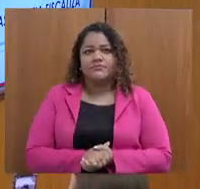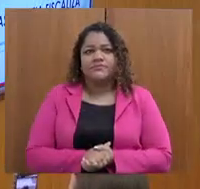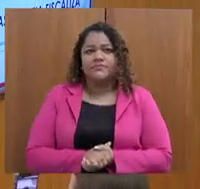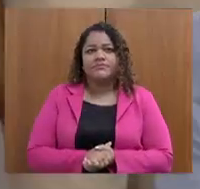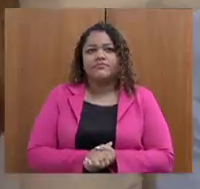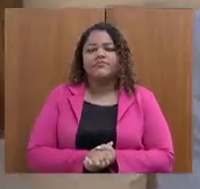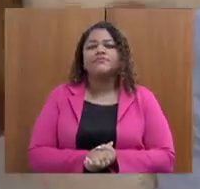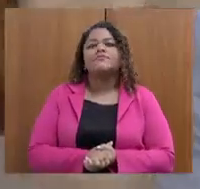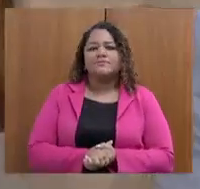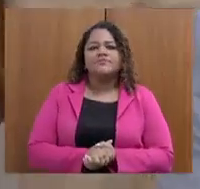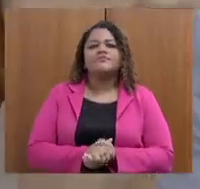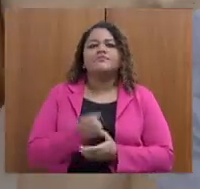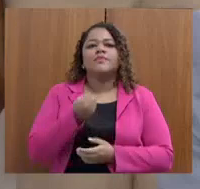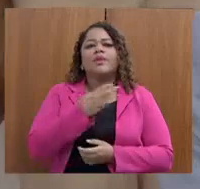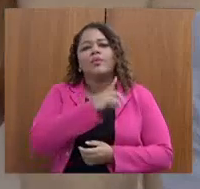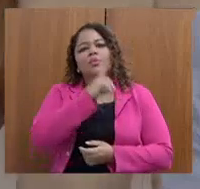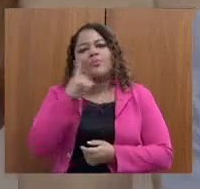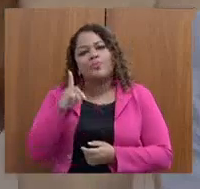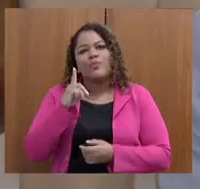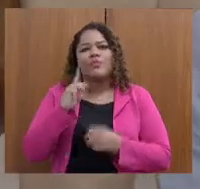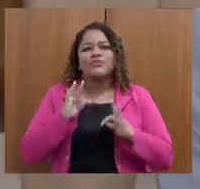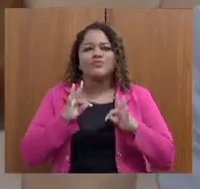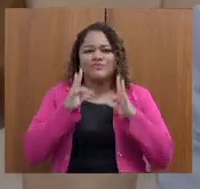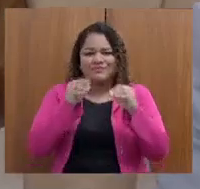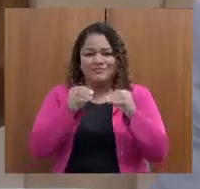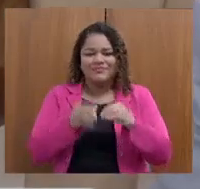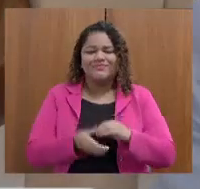muito bom dia a todos queria